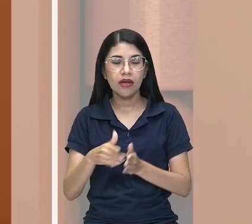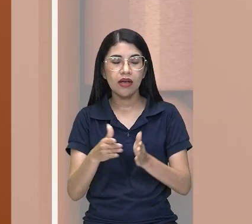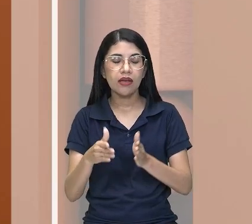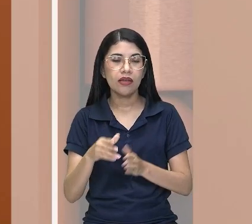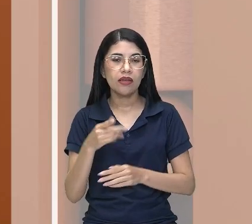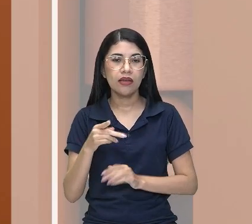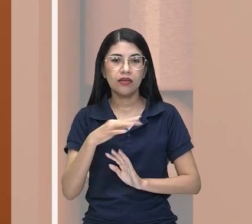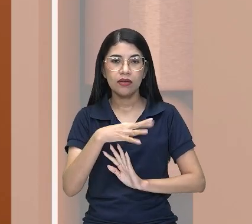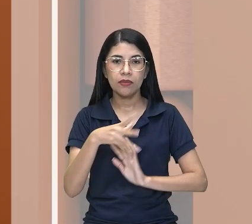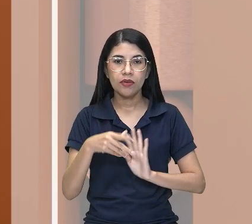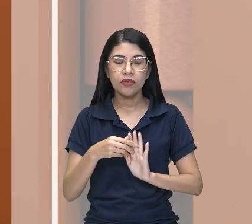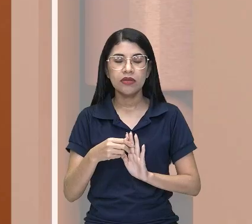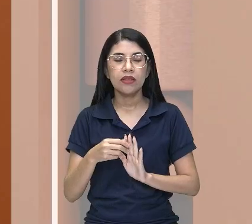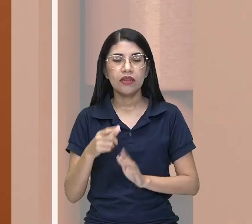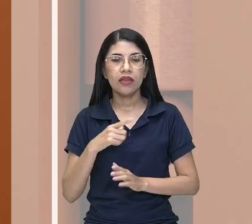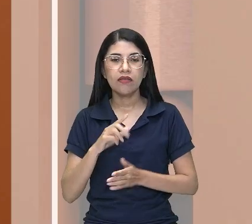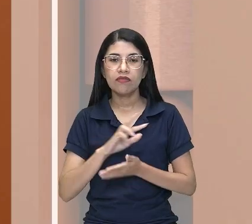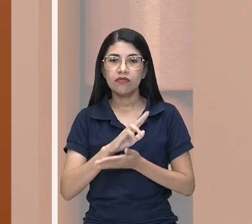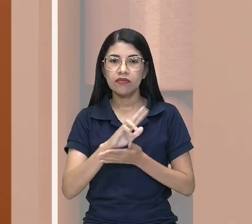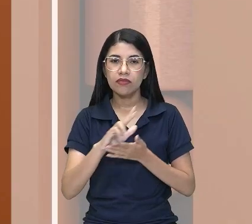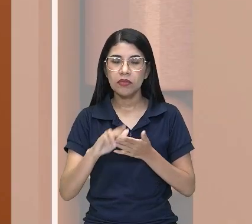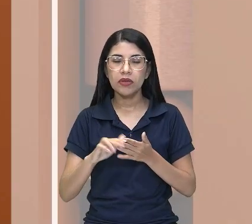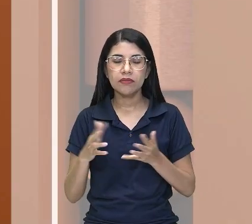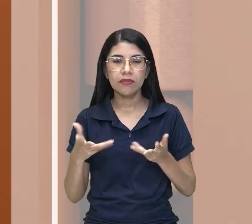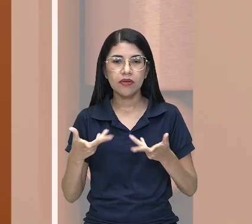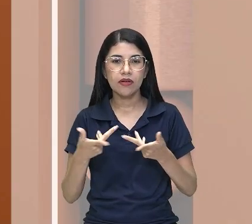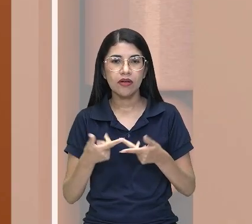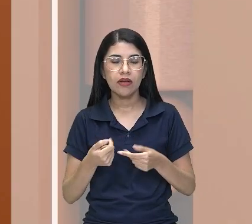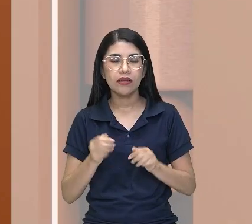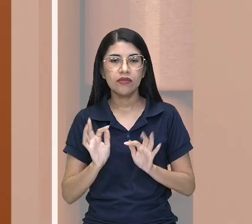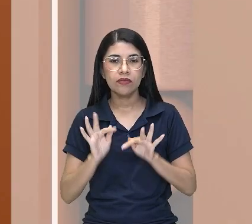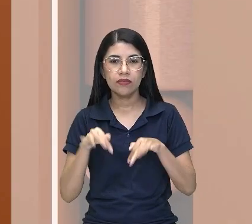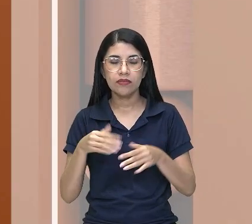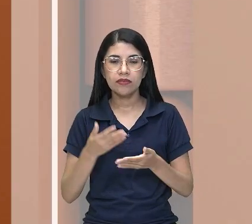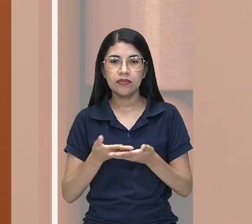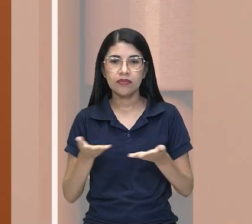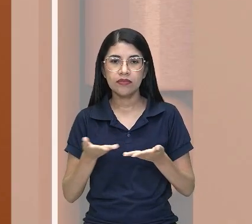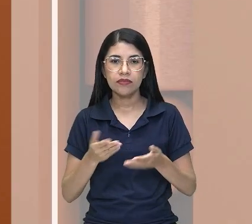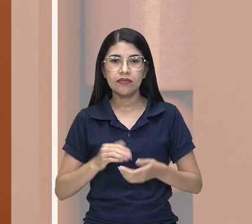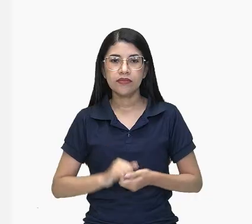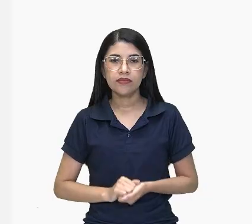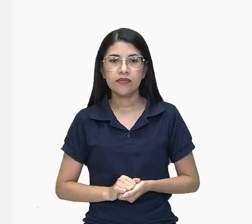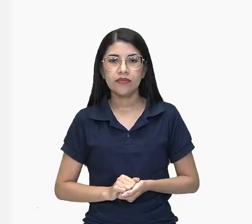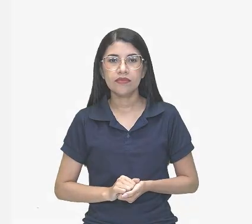é muito rica e exuberante, e assim finalizamos a nossa aula.